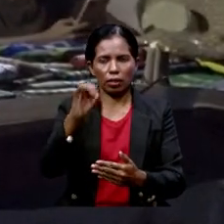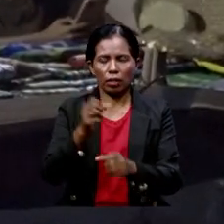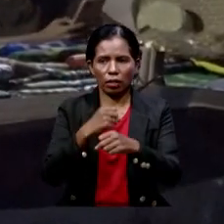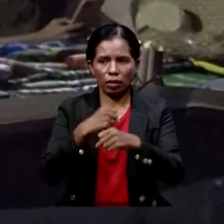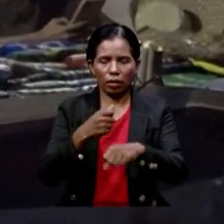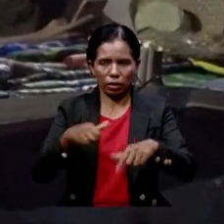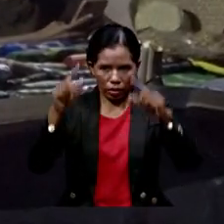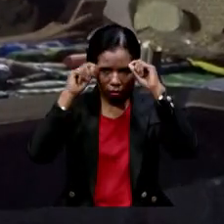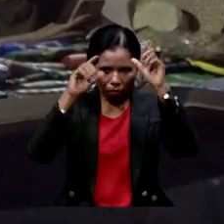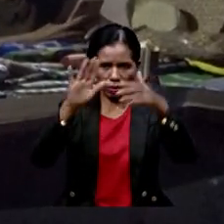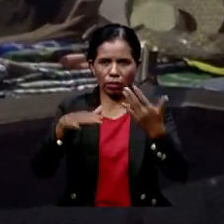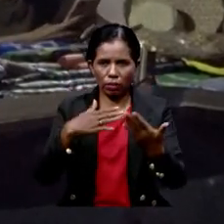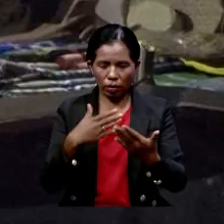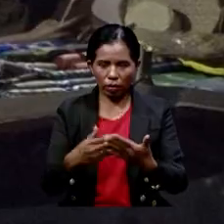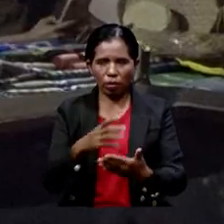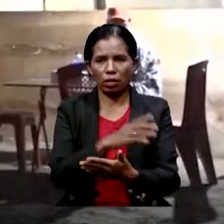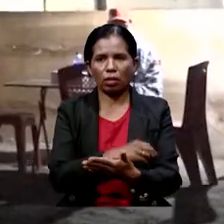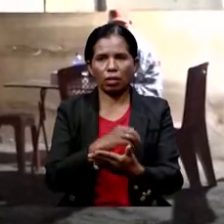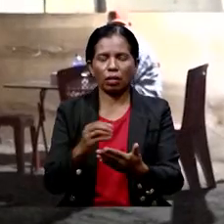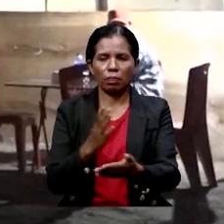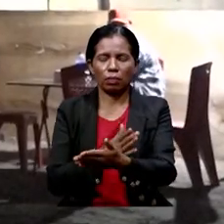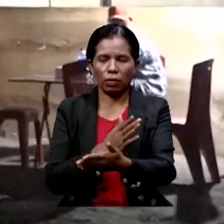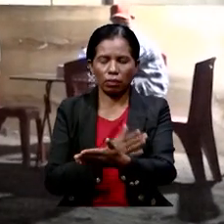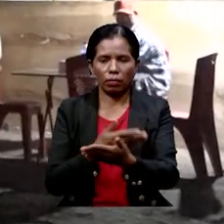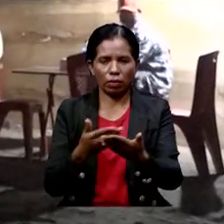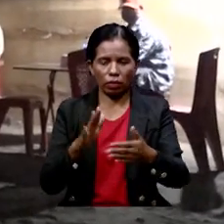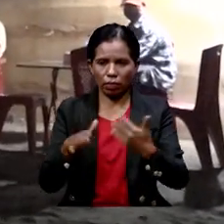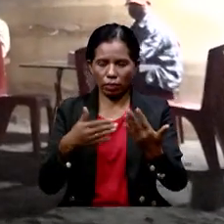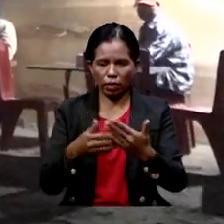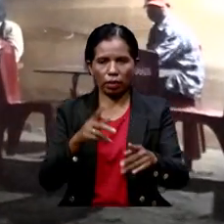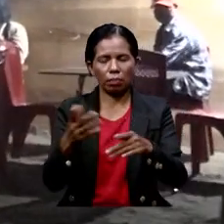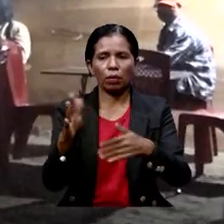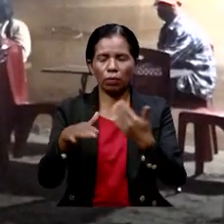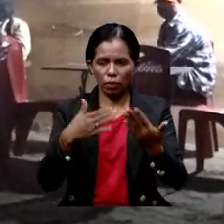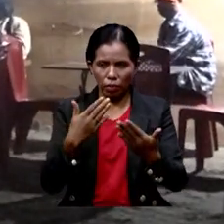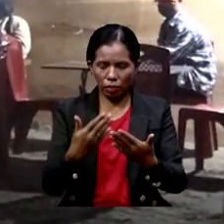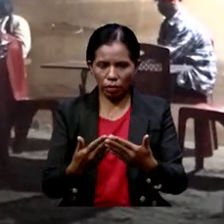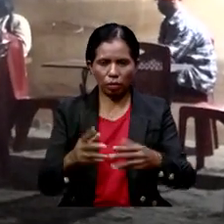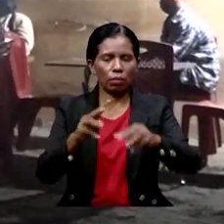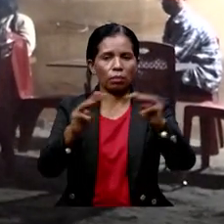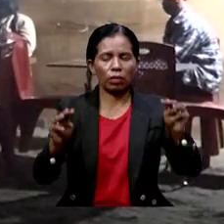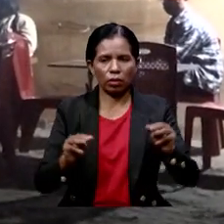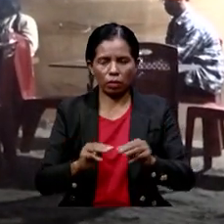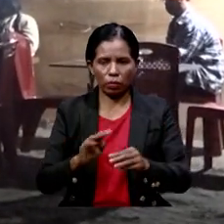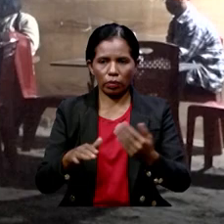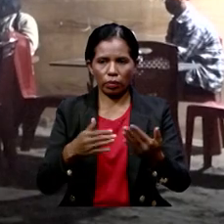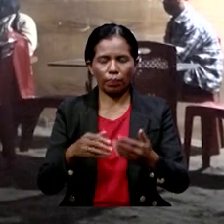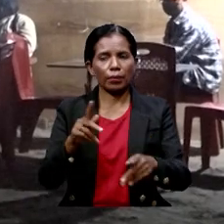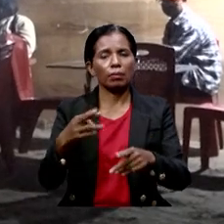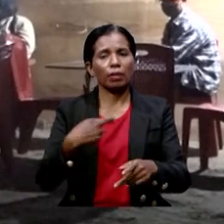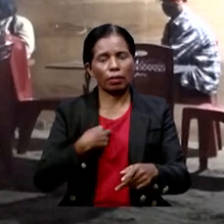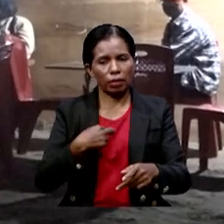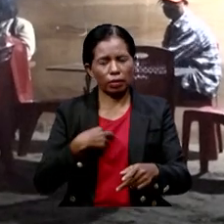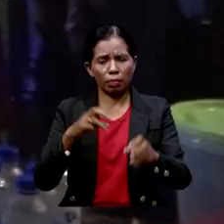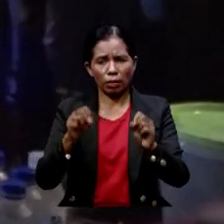he territorio nasional tomak ho intensão atu promove produto lokal komunidade sirnian iha kada municipio. Nune komunidade rasik mos